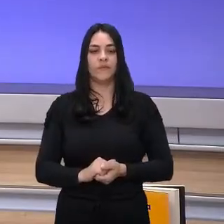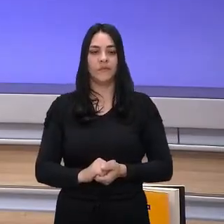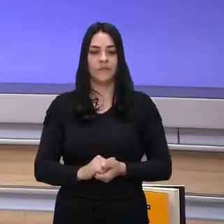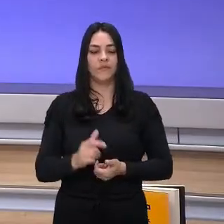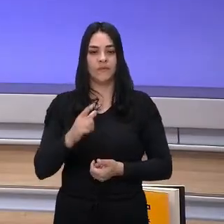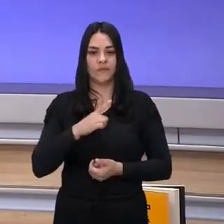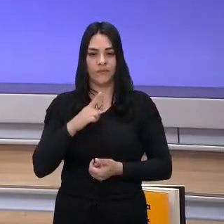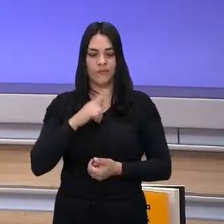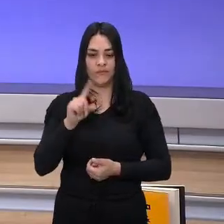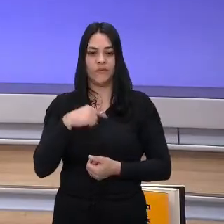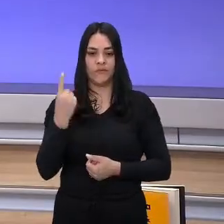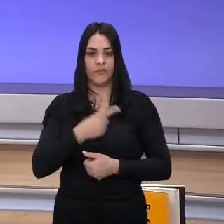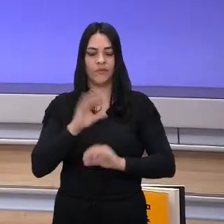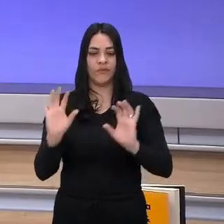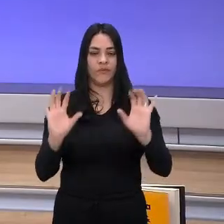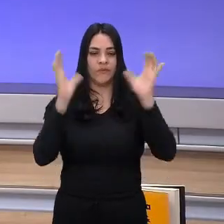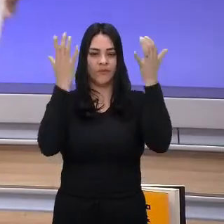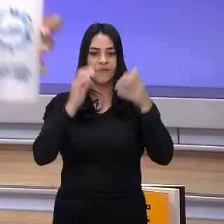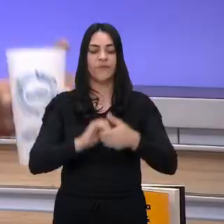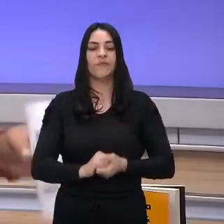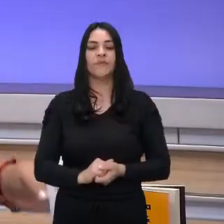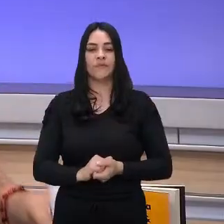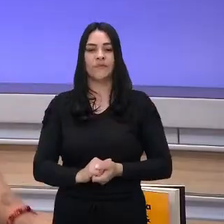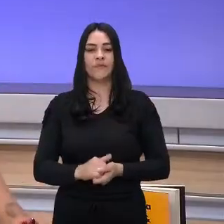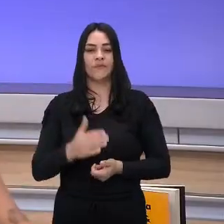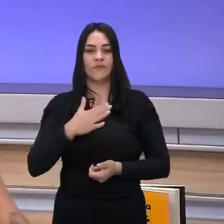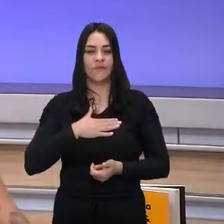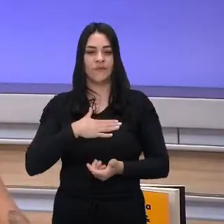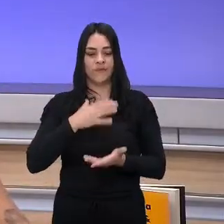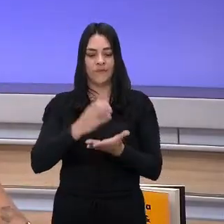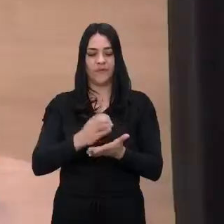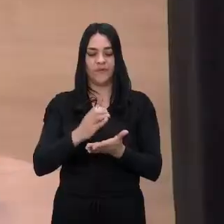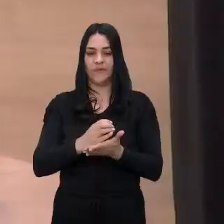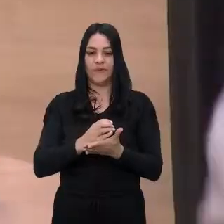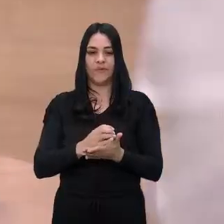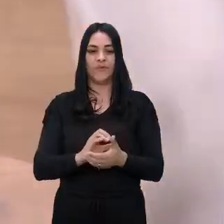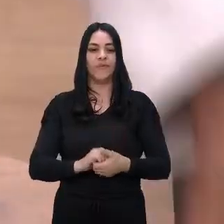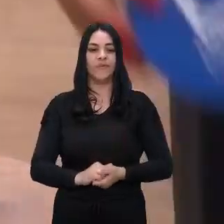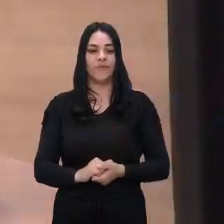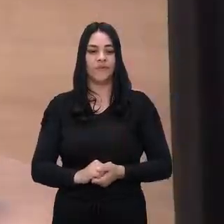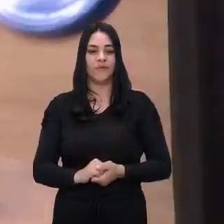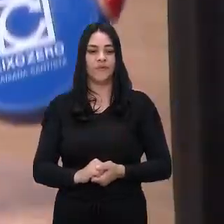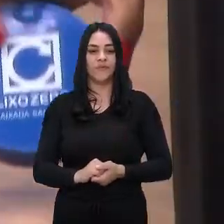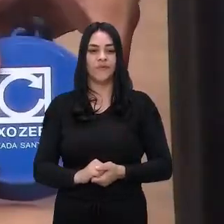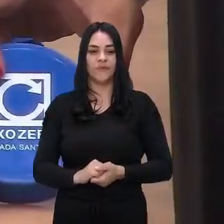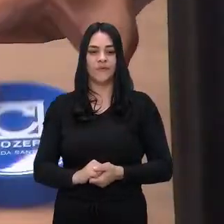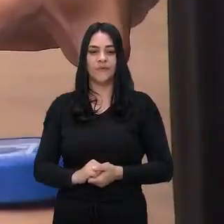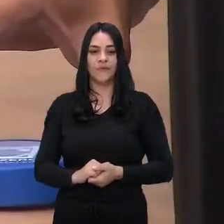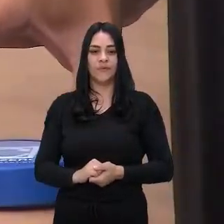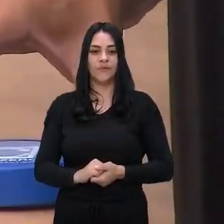Tem um aqui que é o do nosso Festival Oceano, que é o meu pupilo. Pode passar.